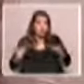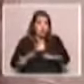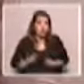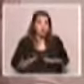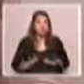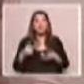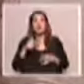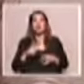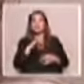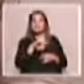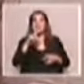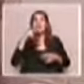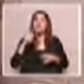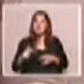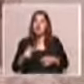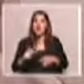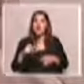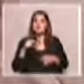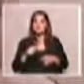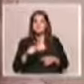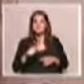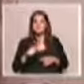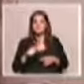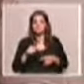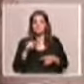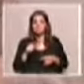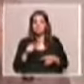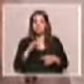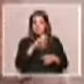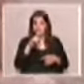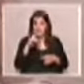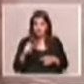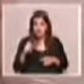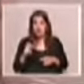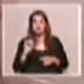o CLA, o ácido linoleico conjugado, que é muito